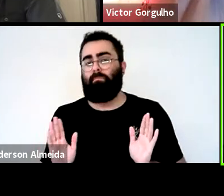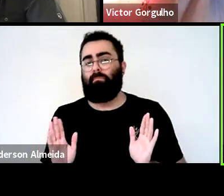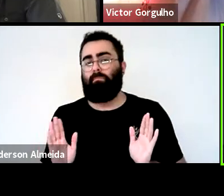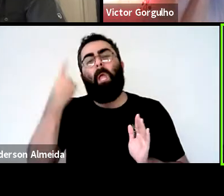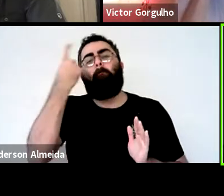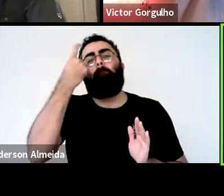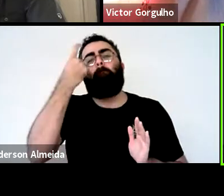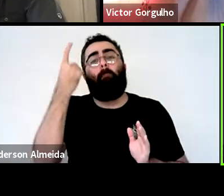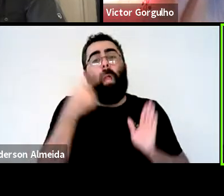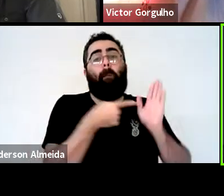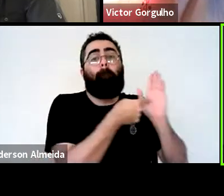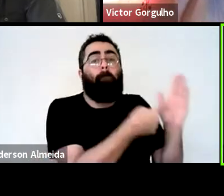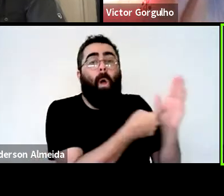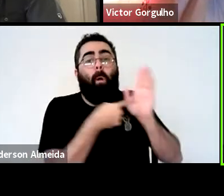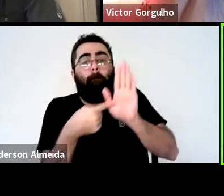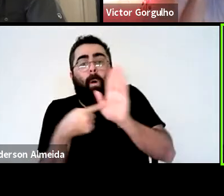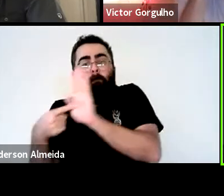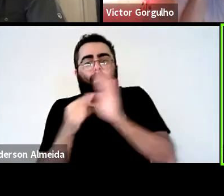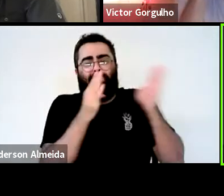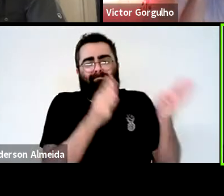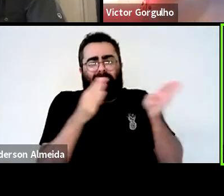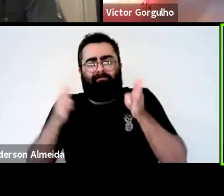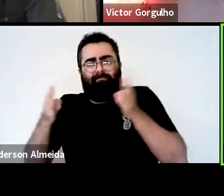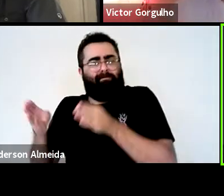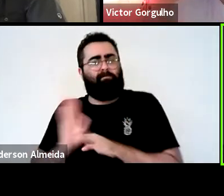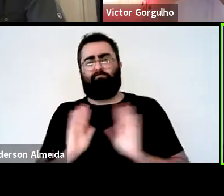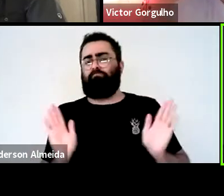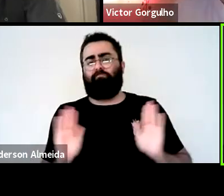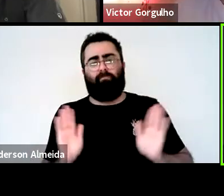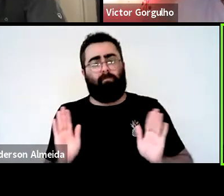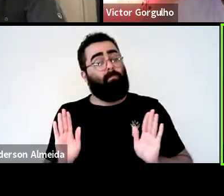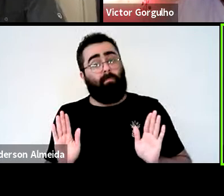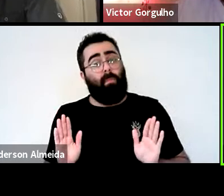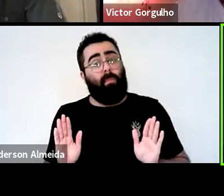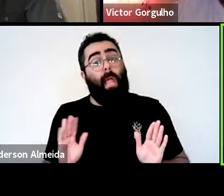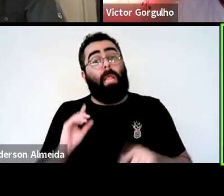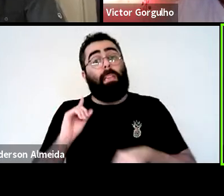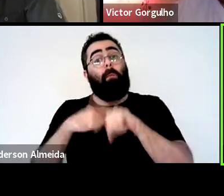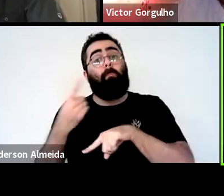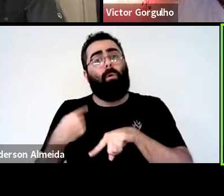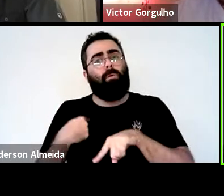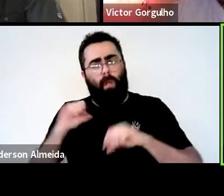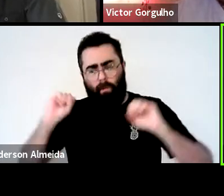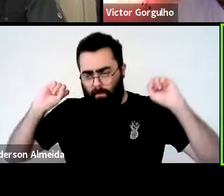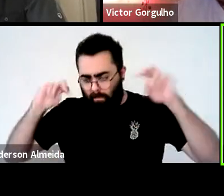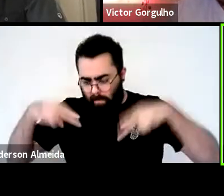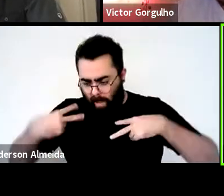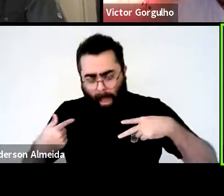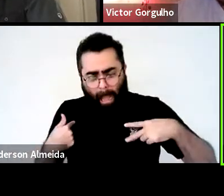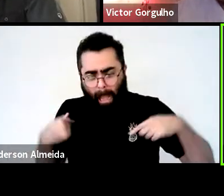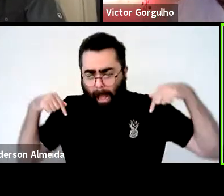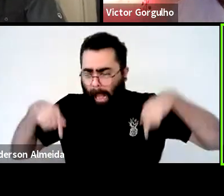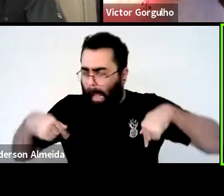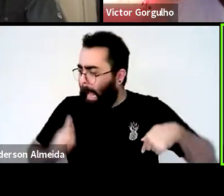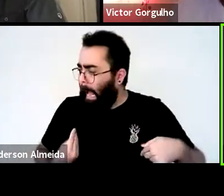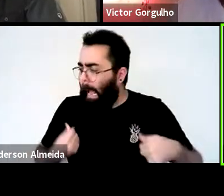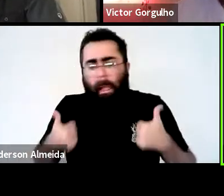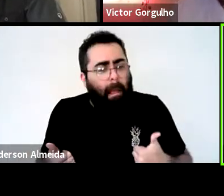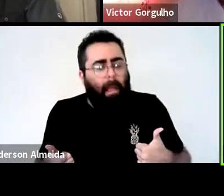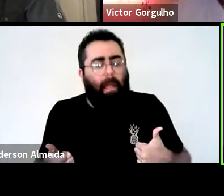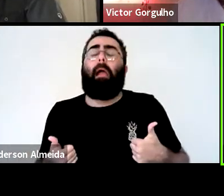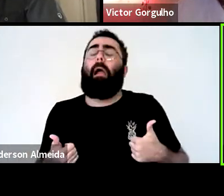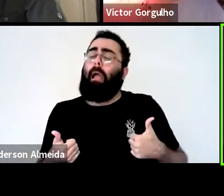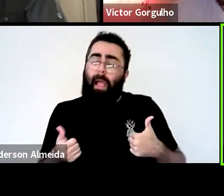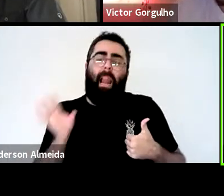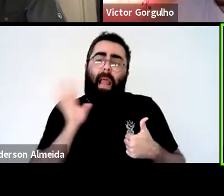assim, ai, eu tô fazendo isso, sabe? Eu tô nesse lugar. E tirou também de mim essa ideia de que, ai, a filosofia é algo